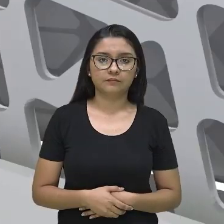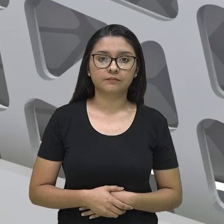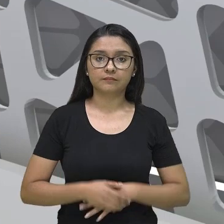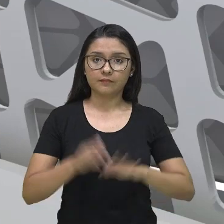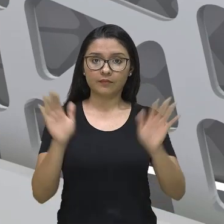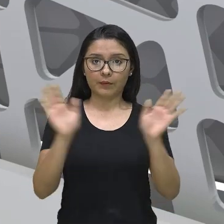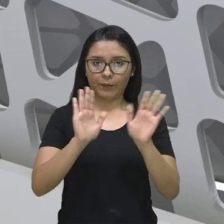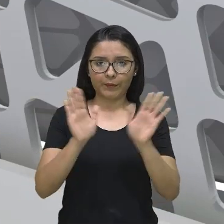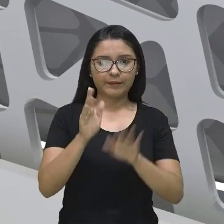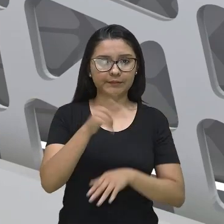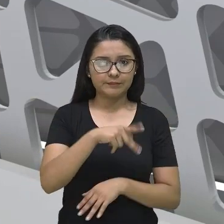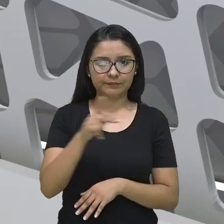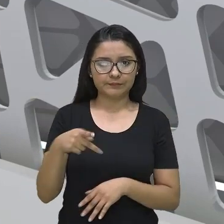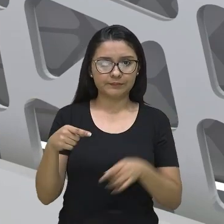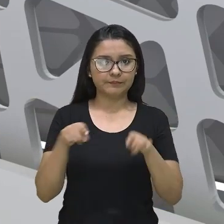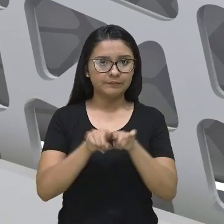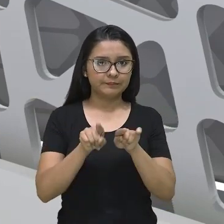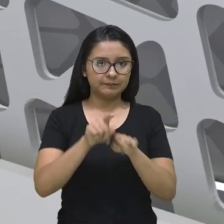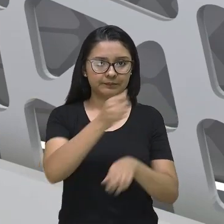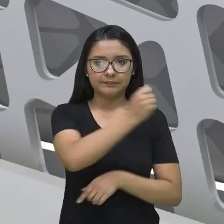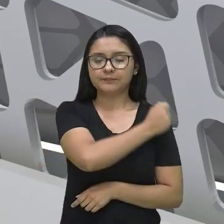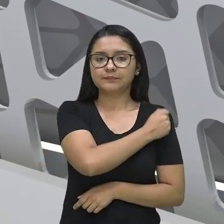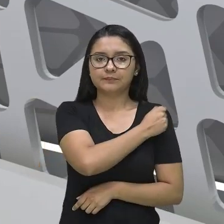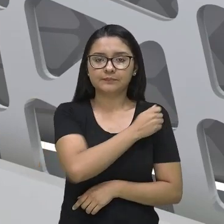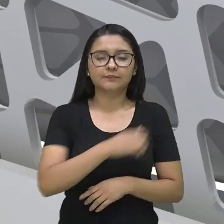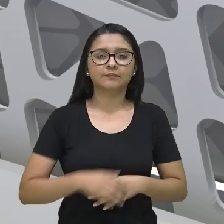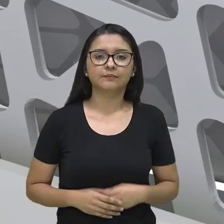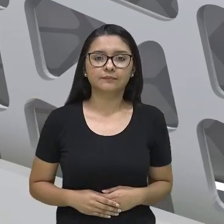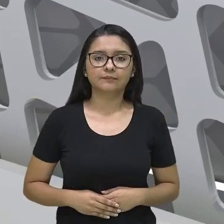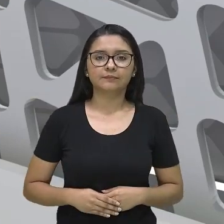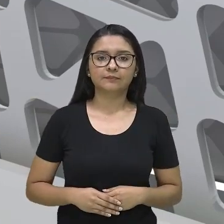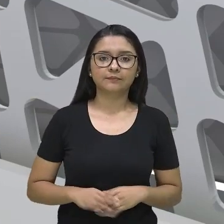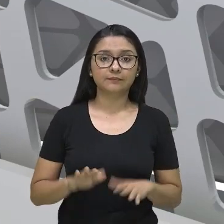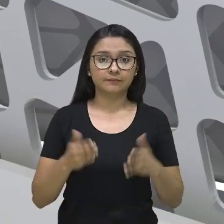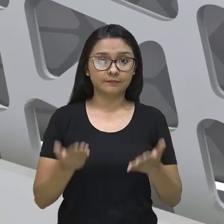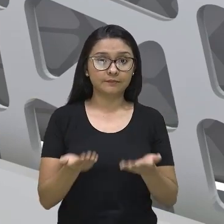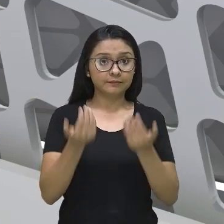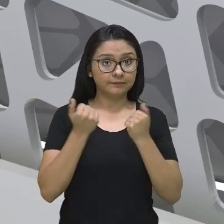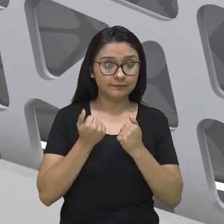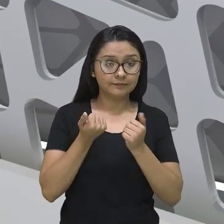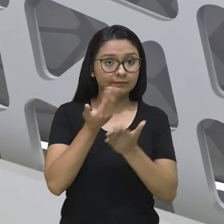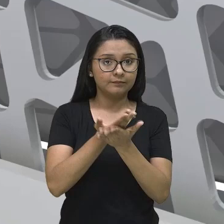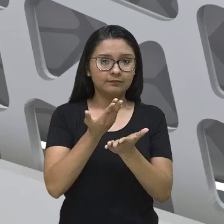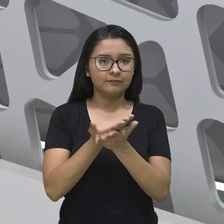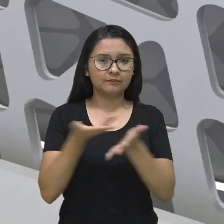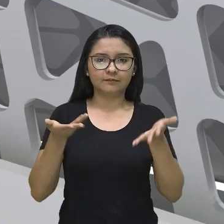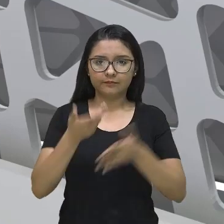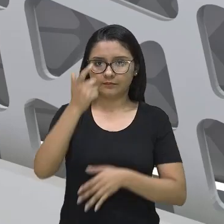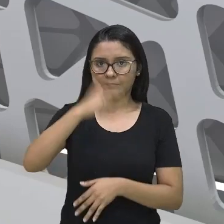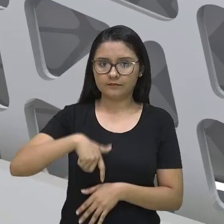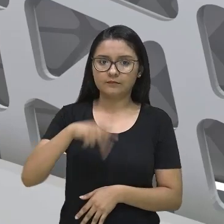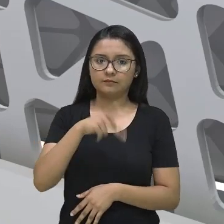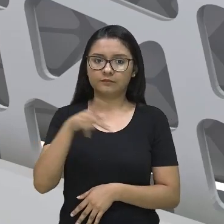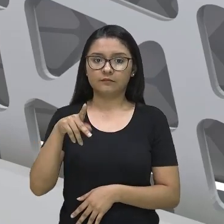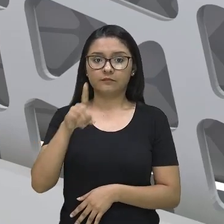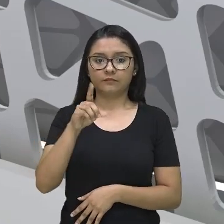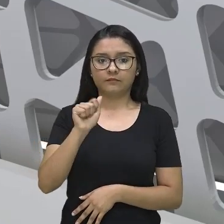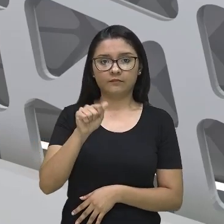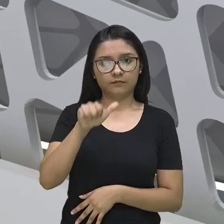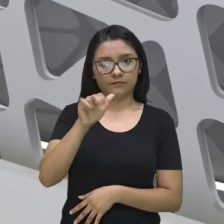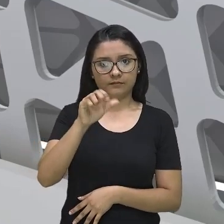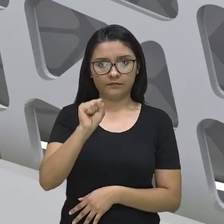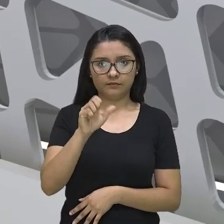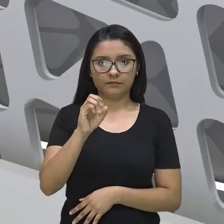Olá, professores e estudantes. Vamos aí para a nossa aula de hoje, né? Eu sou o professor Daison Jardim aqui